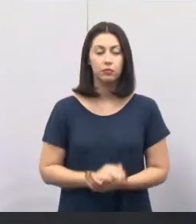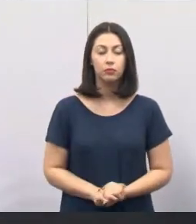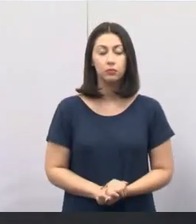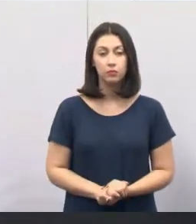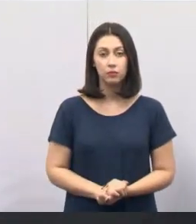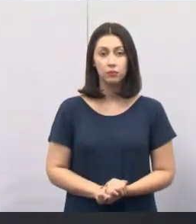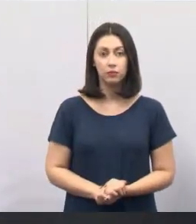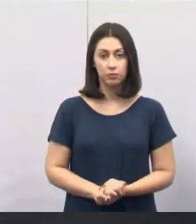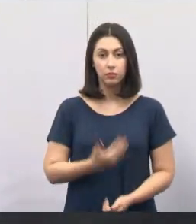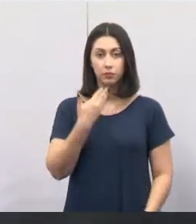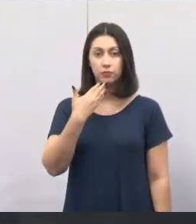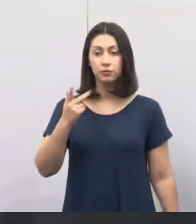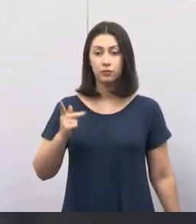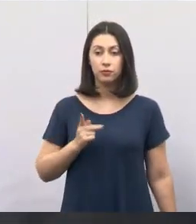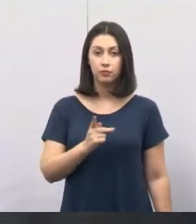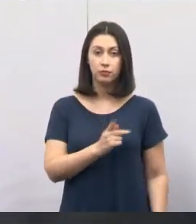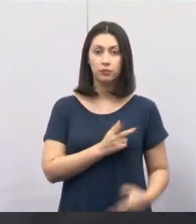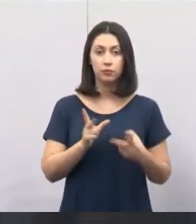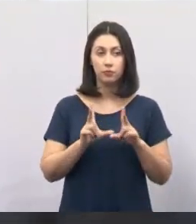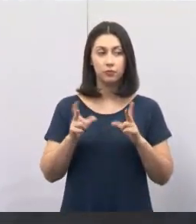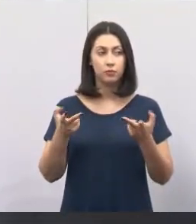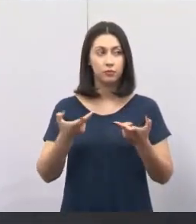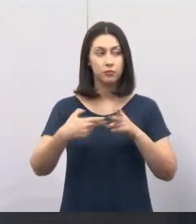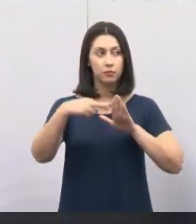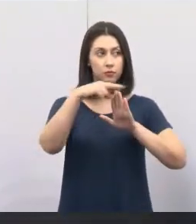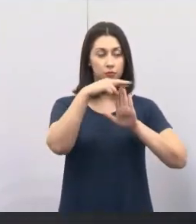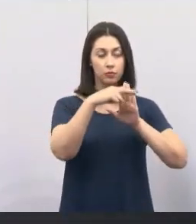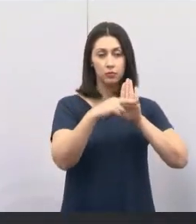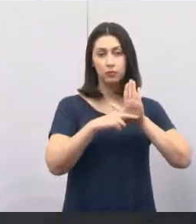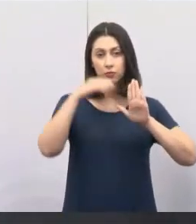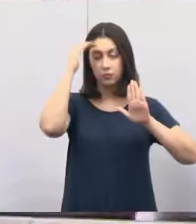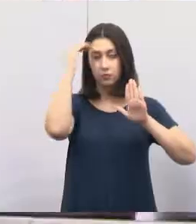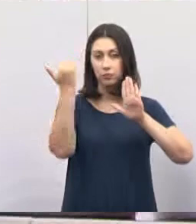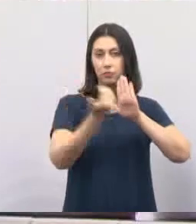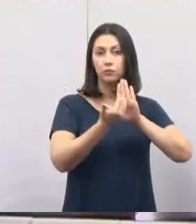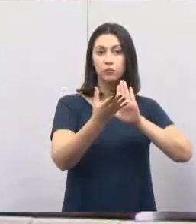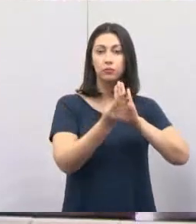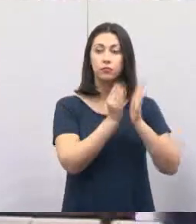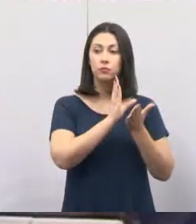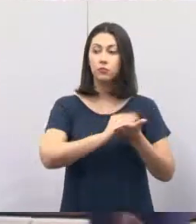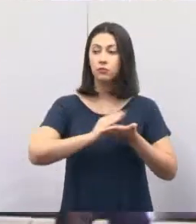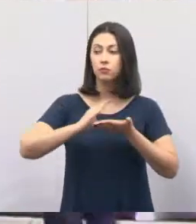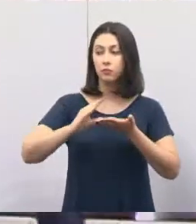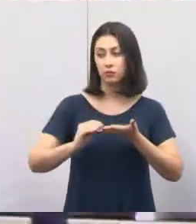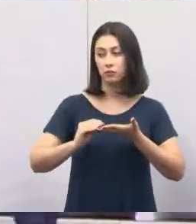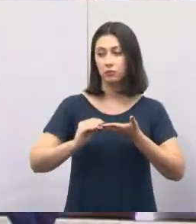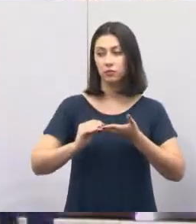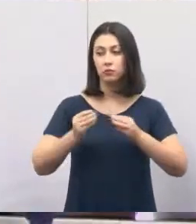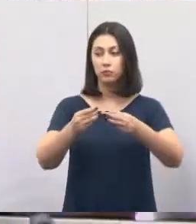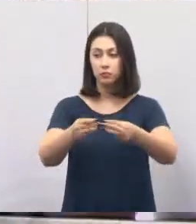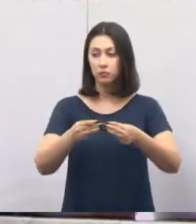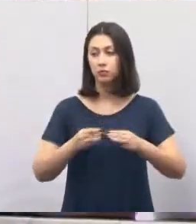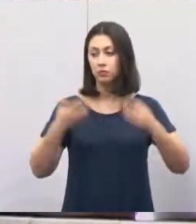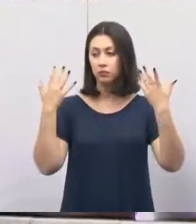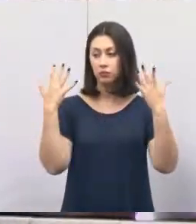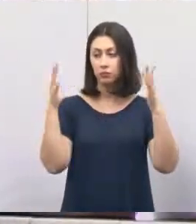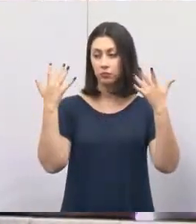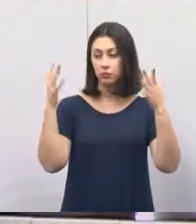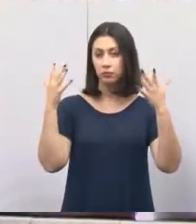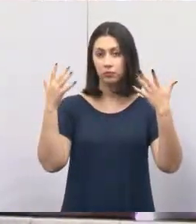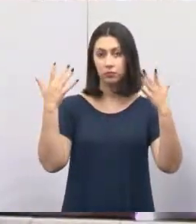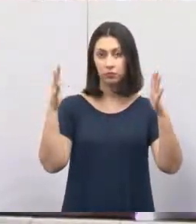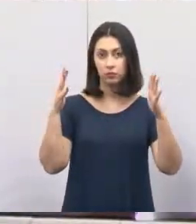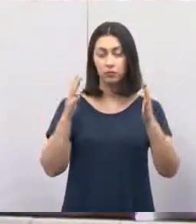1114/2022. Requeremos, excelentíssimo presidente dessa casa, cumprindo as primeiras regimentais, consignar o trabalho dessa sessão. Por isso, moção com relatório,